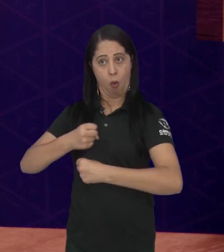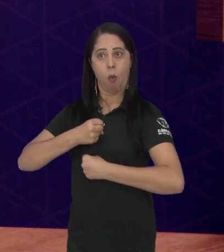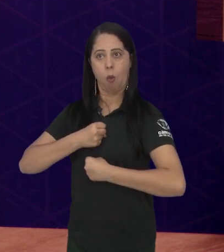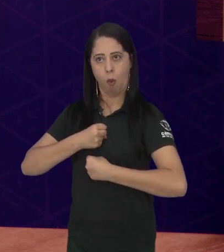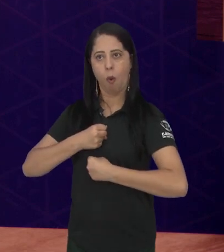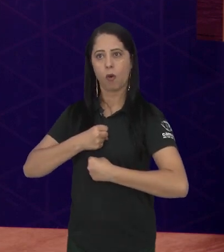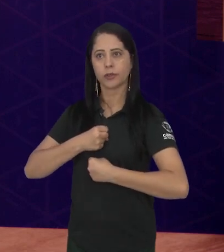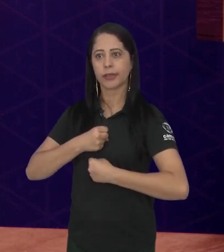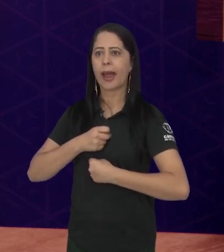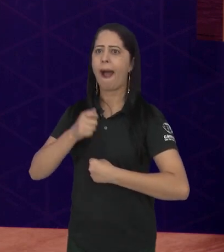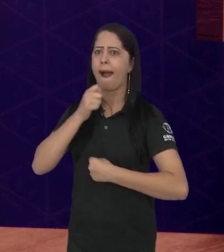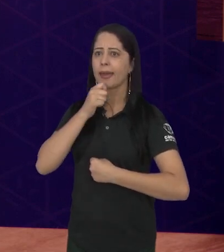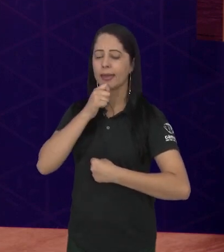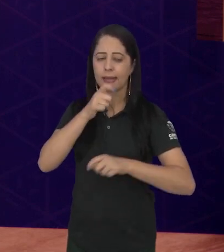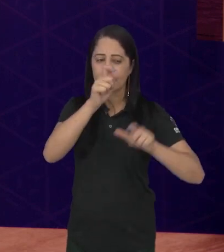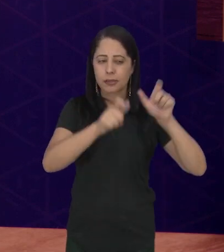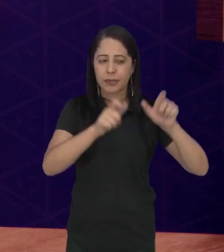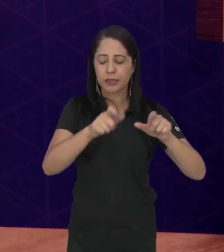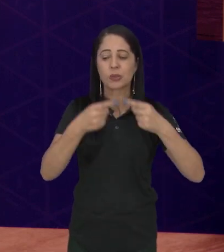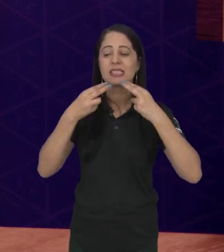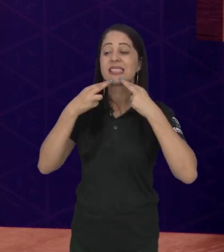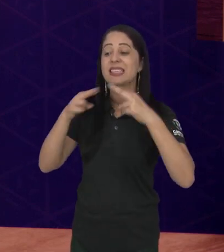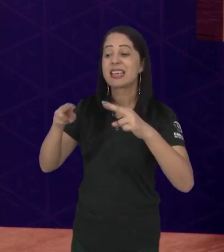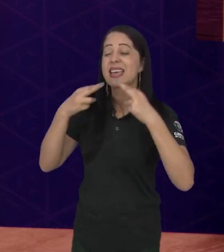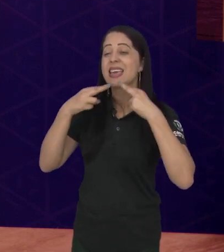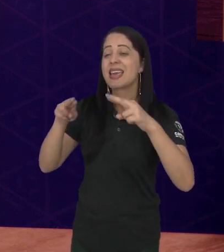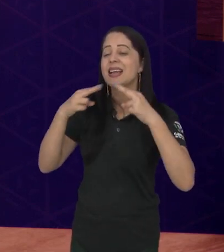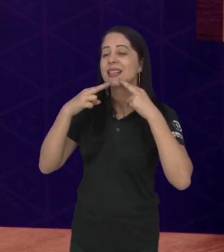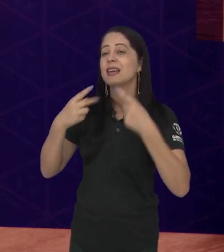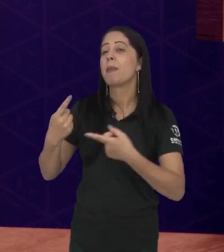é muito criticado por